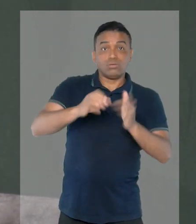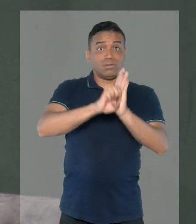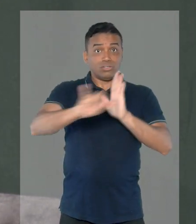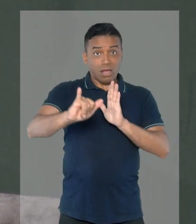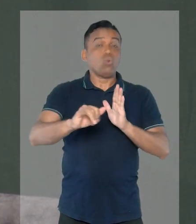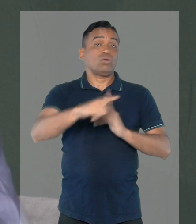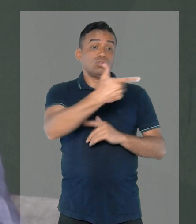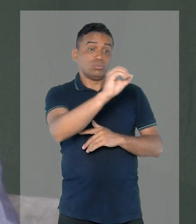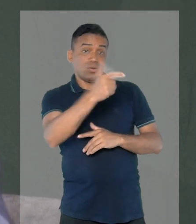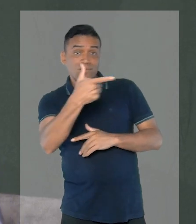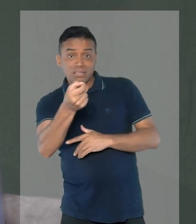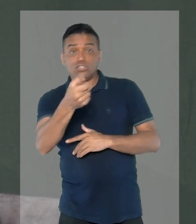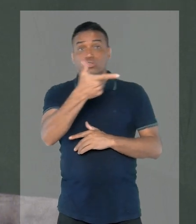2019,